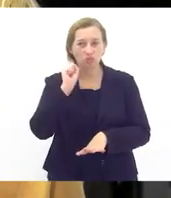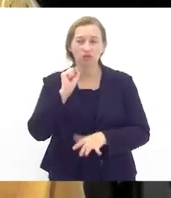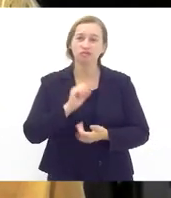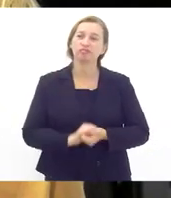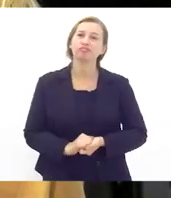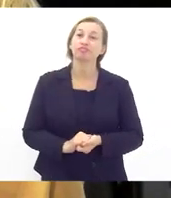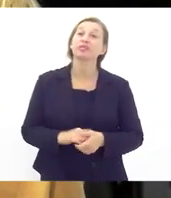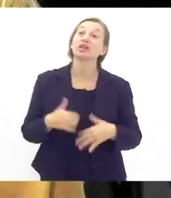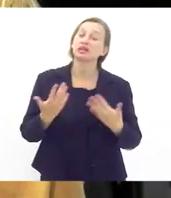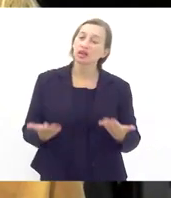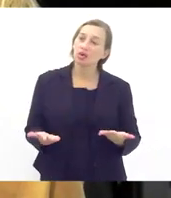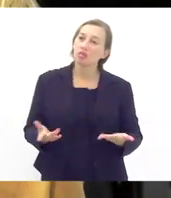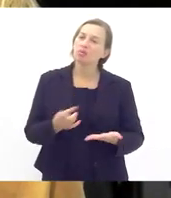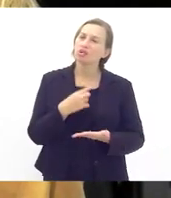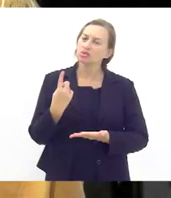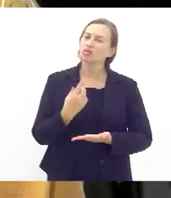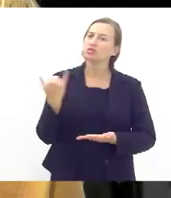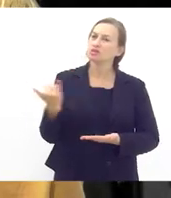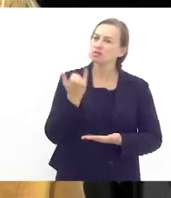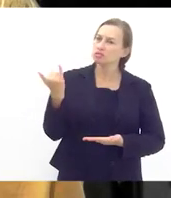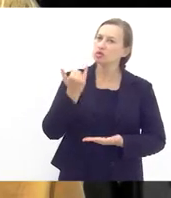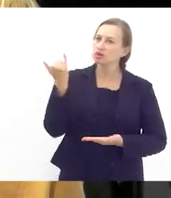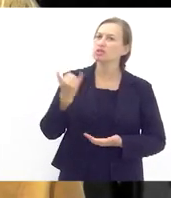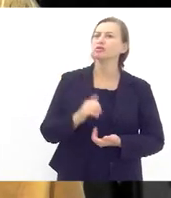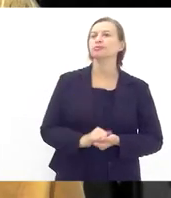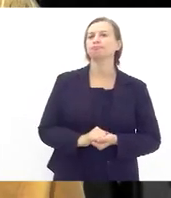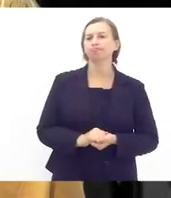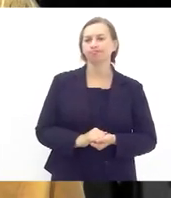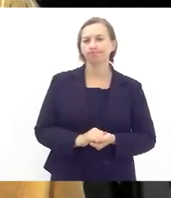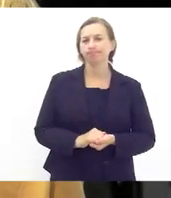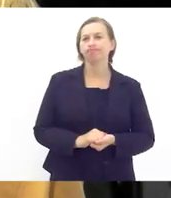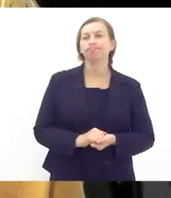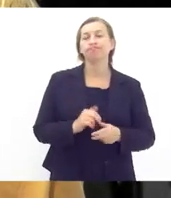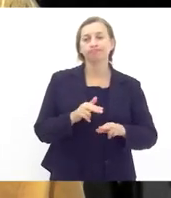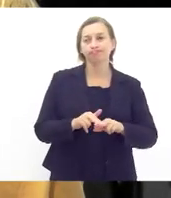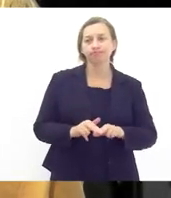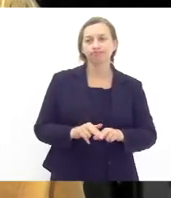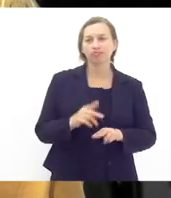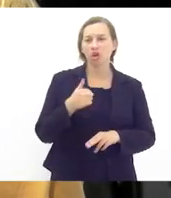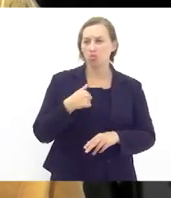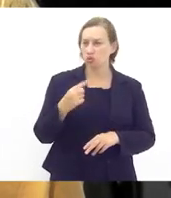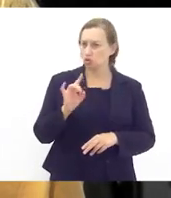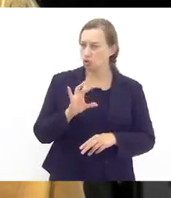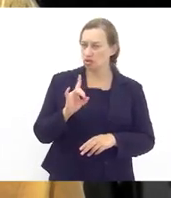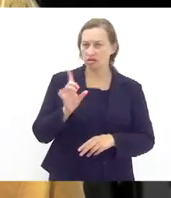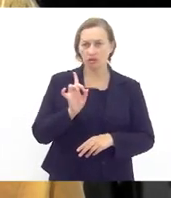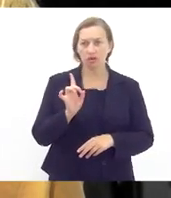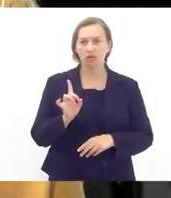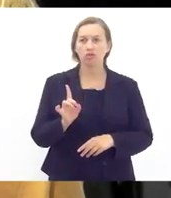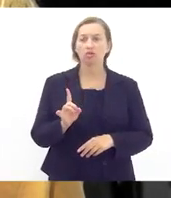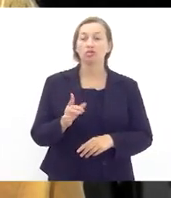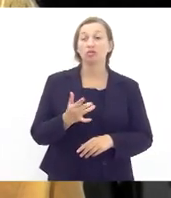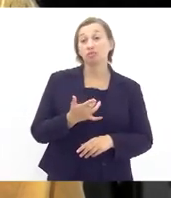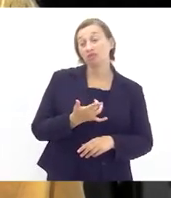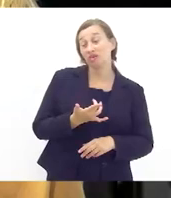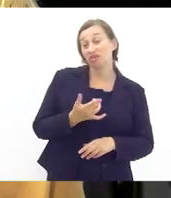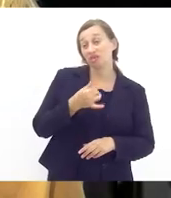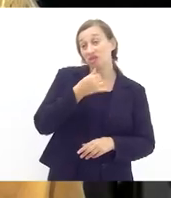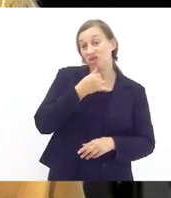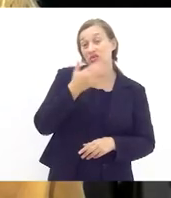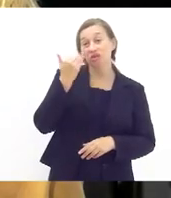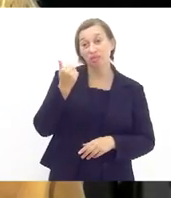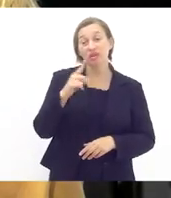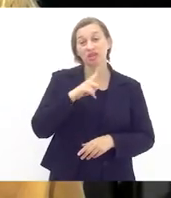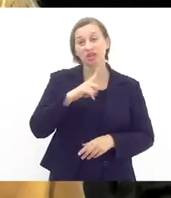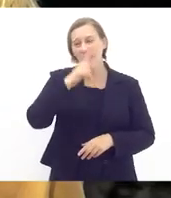então para a gente é muito importante né por isso que eu não vim sozinha e assim me deu uma dor no coração porque eu sabia